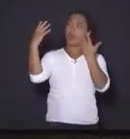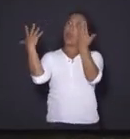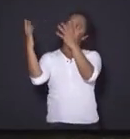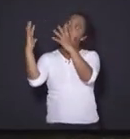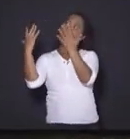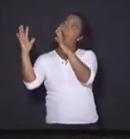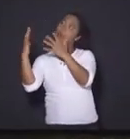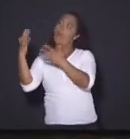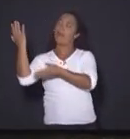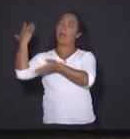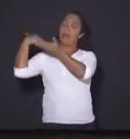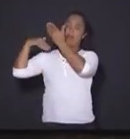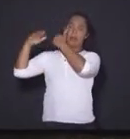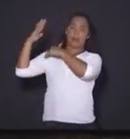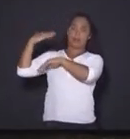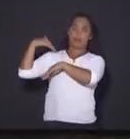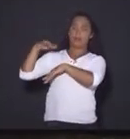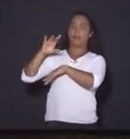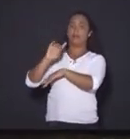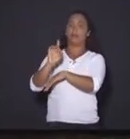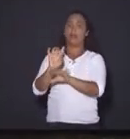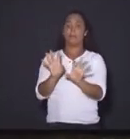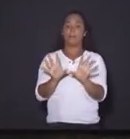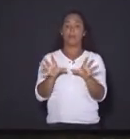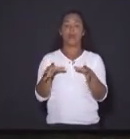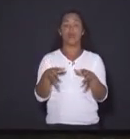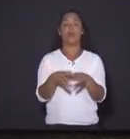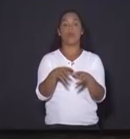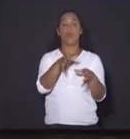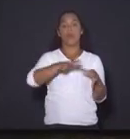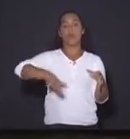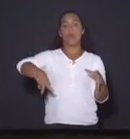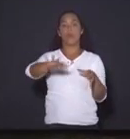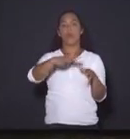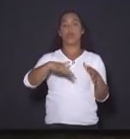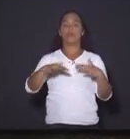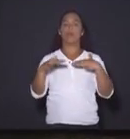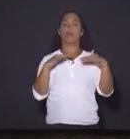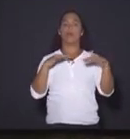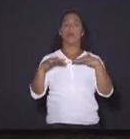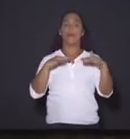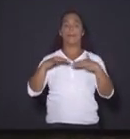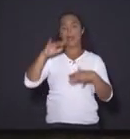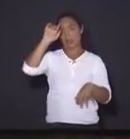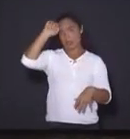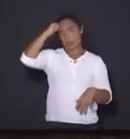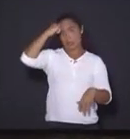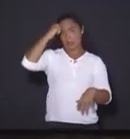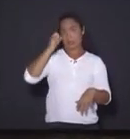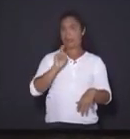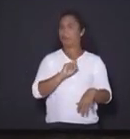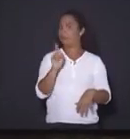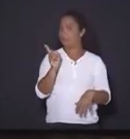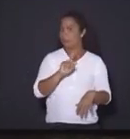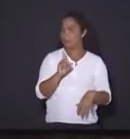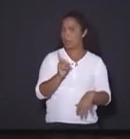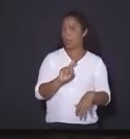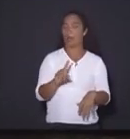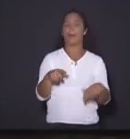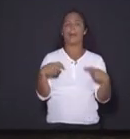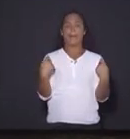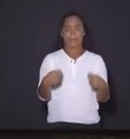negra e africana para que um coletivo seja considerado como o movimento negro é preciso que as ações